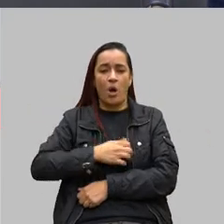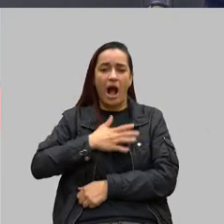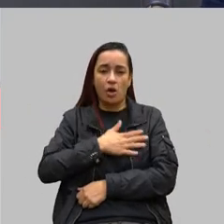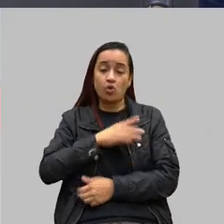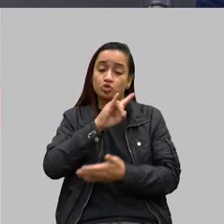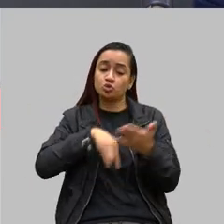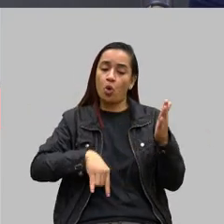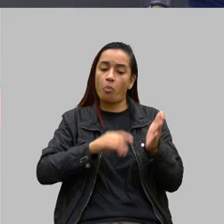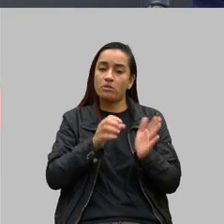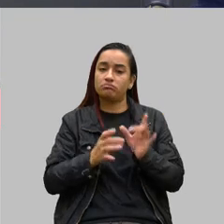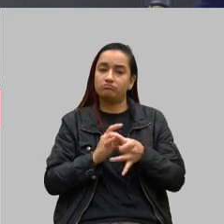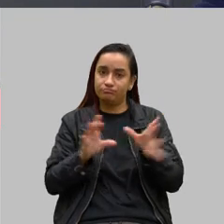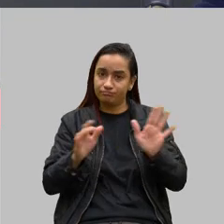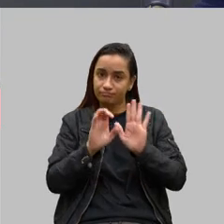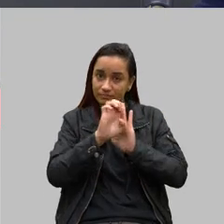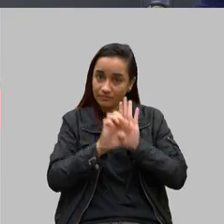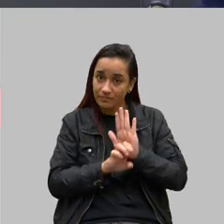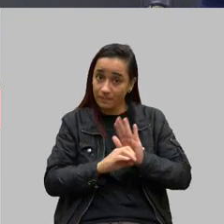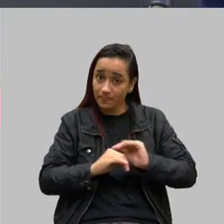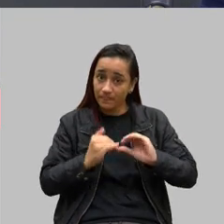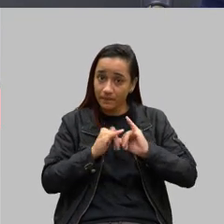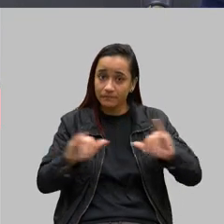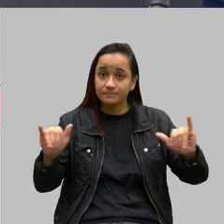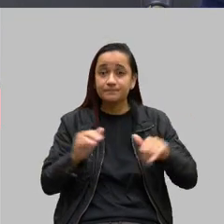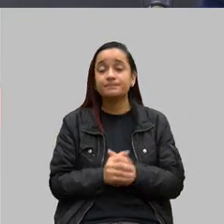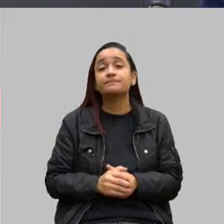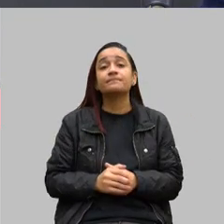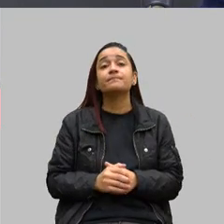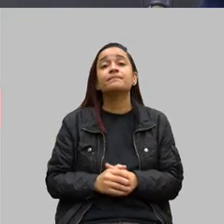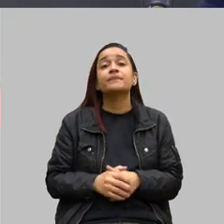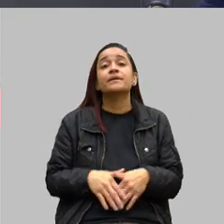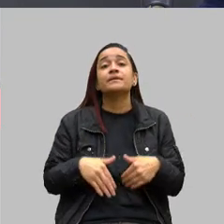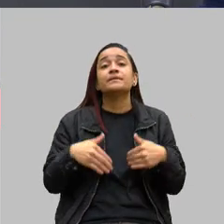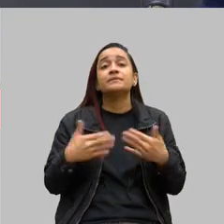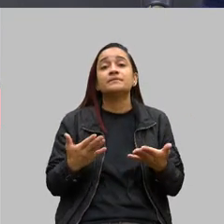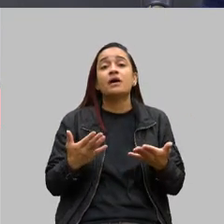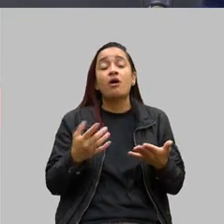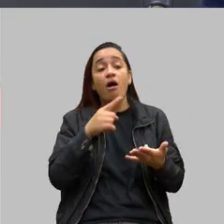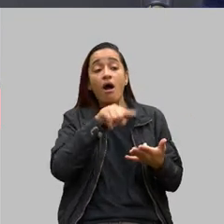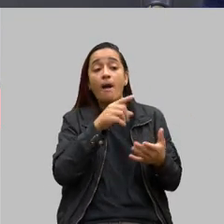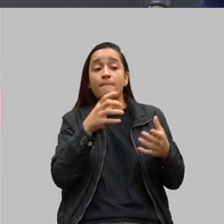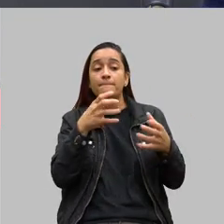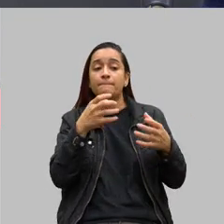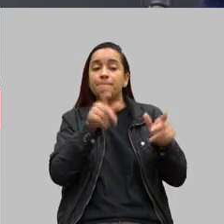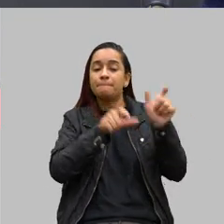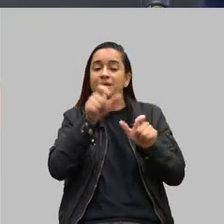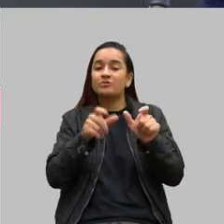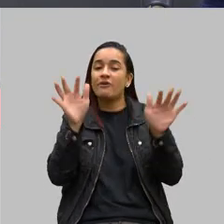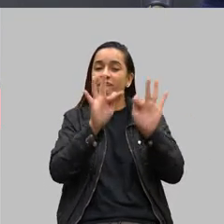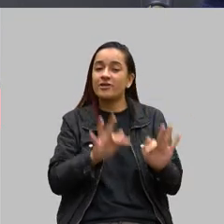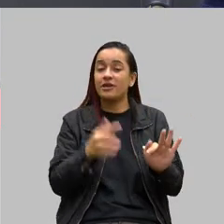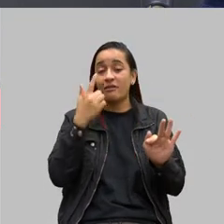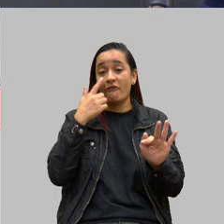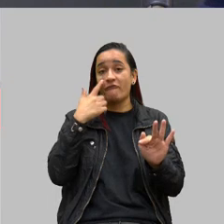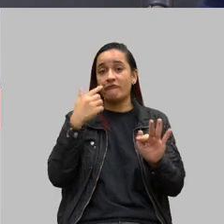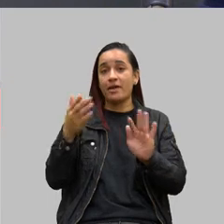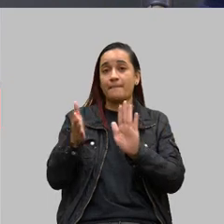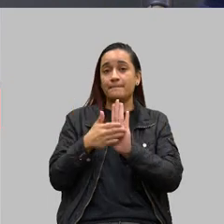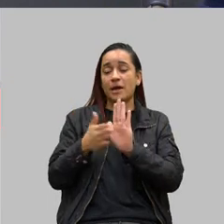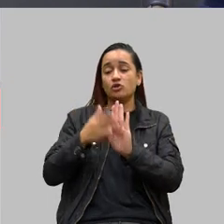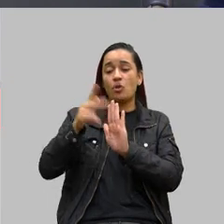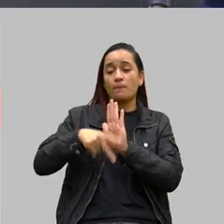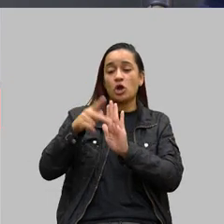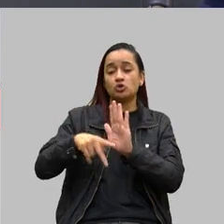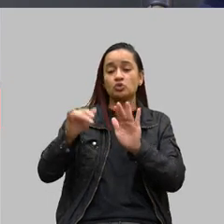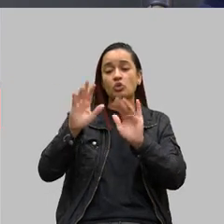então é muito importante cásia Capetinga Rodrigo pessoal tá feliz porque tá vendo só assuntos positivos no projeto também para ter